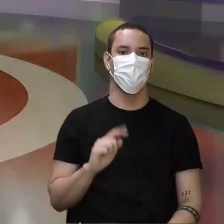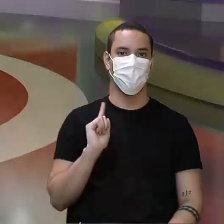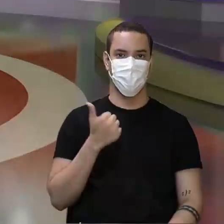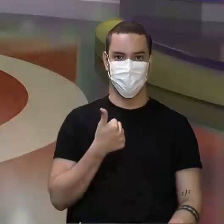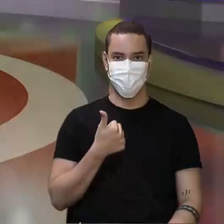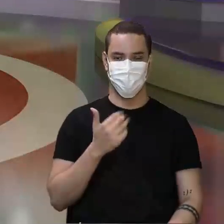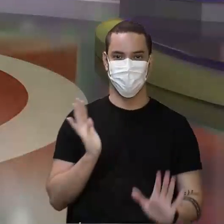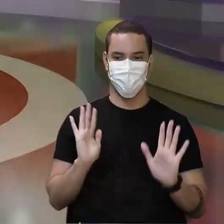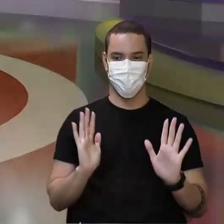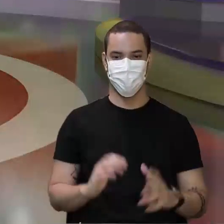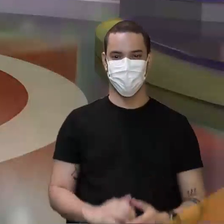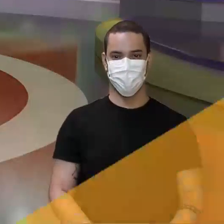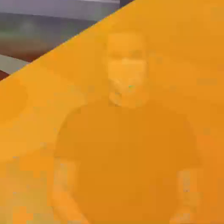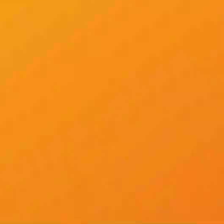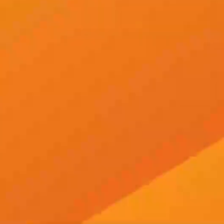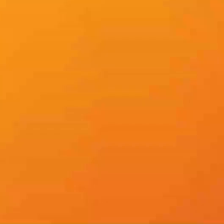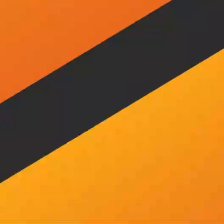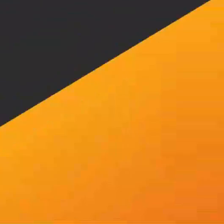right back.